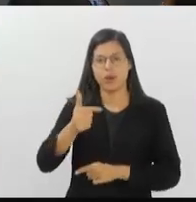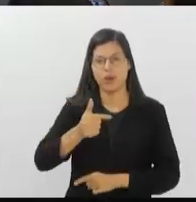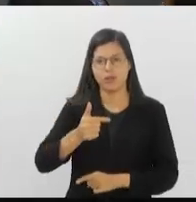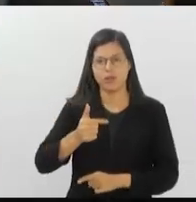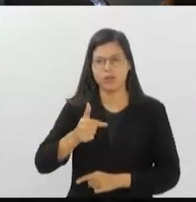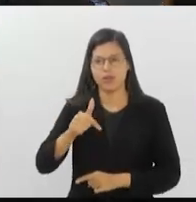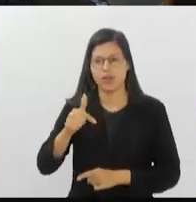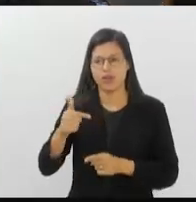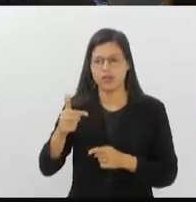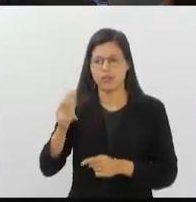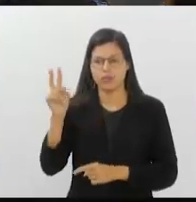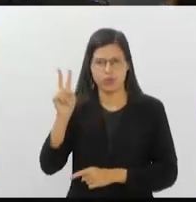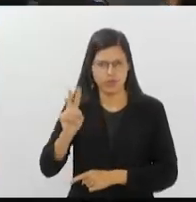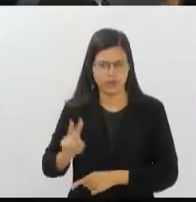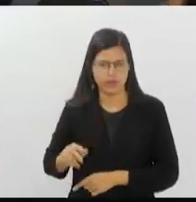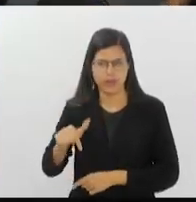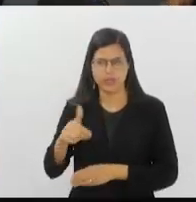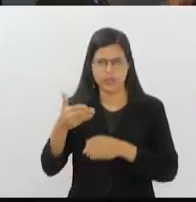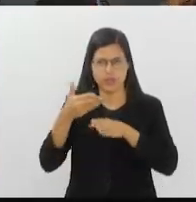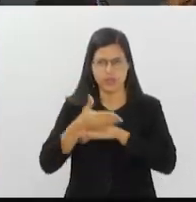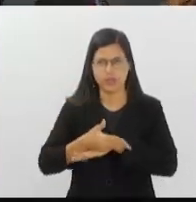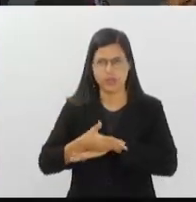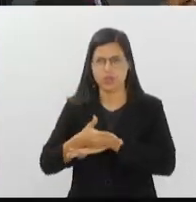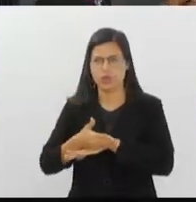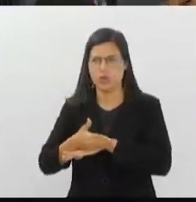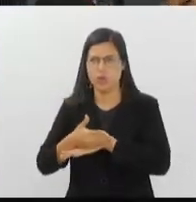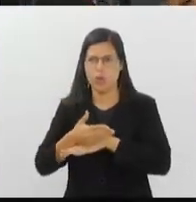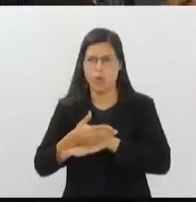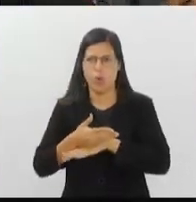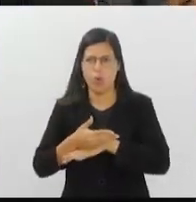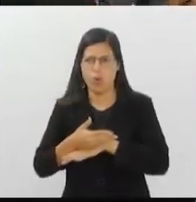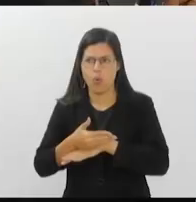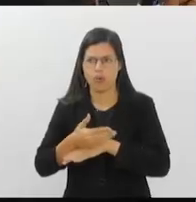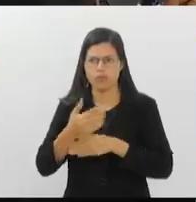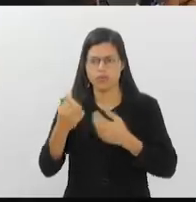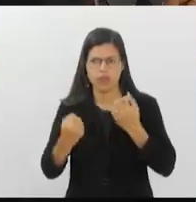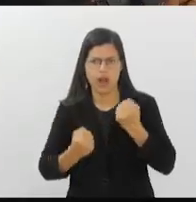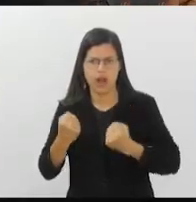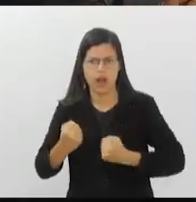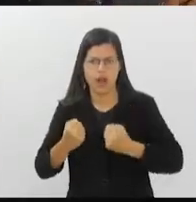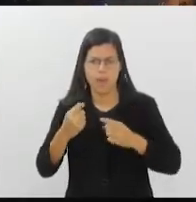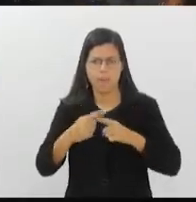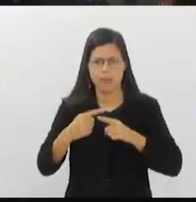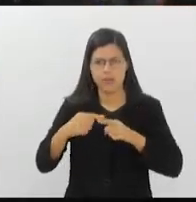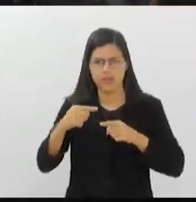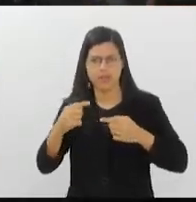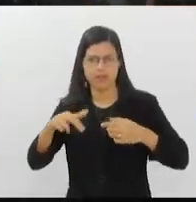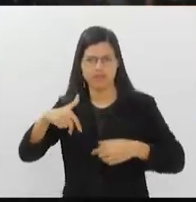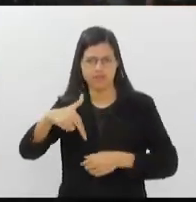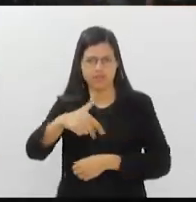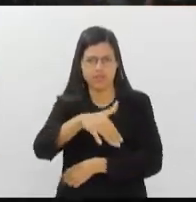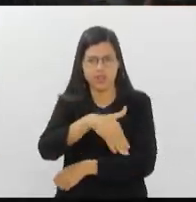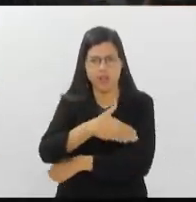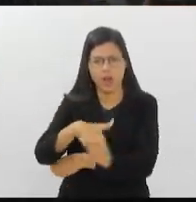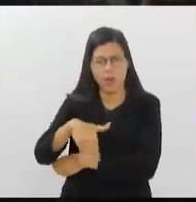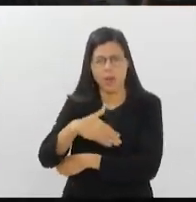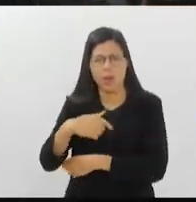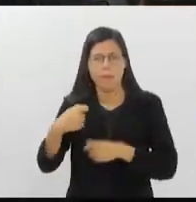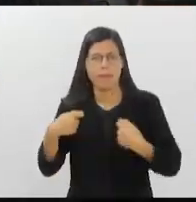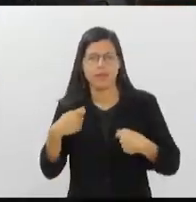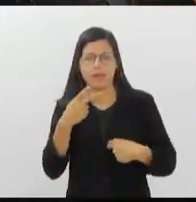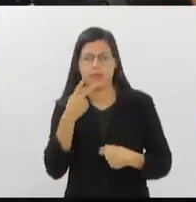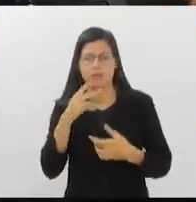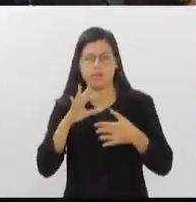desenganado, veio com a viatura, porque ele cismou de andar pela linha amarela. E falou, ó, eu tenho que ter liberdade de ir e vir. É o